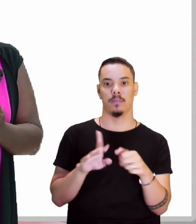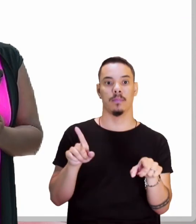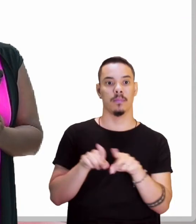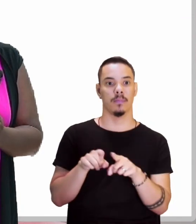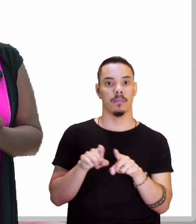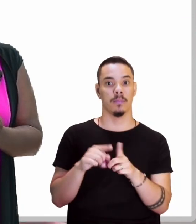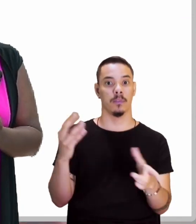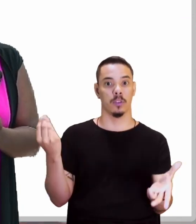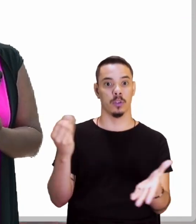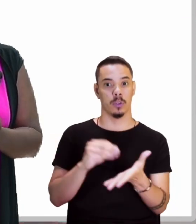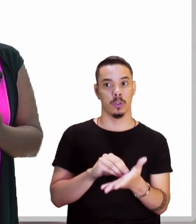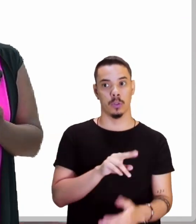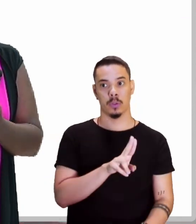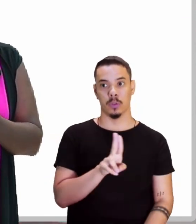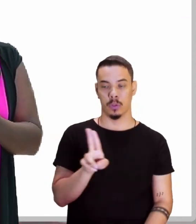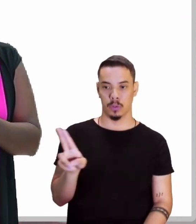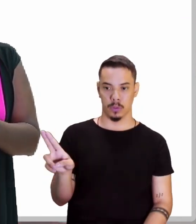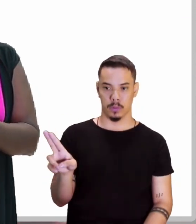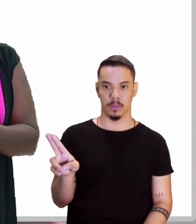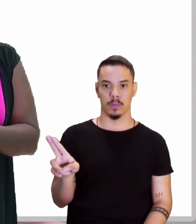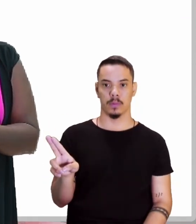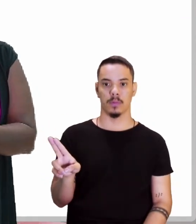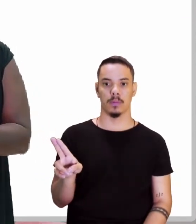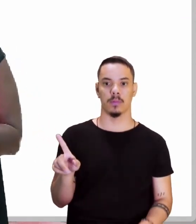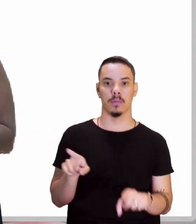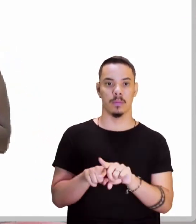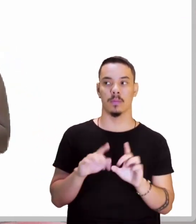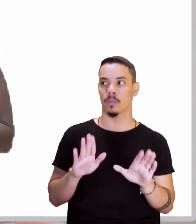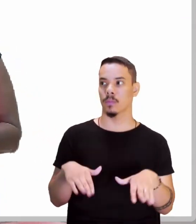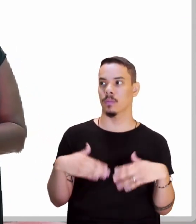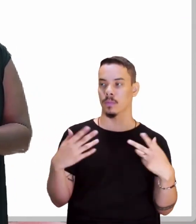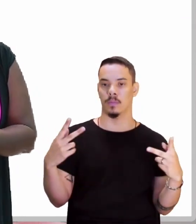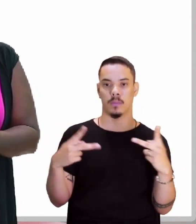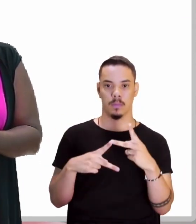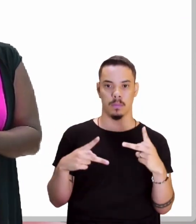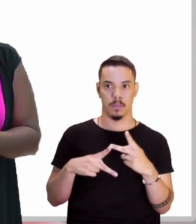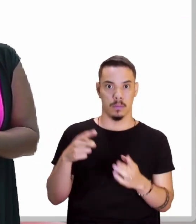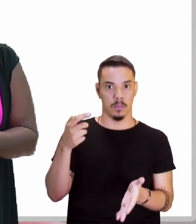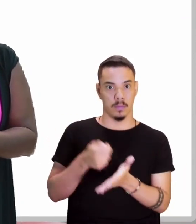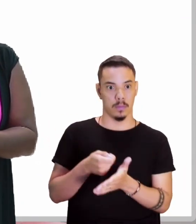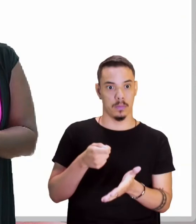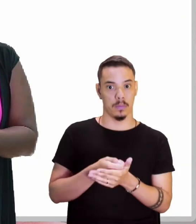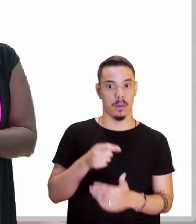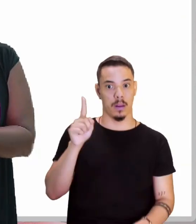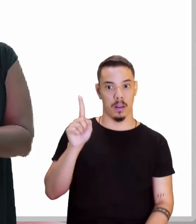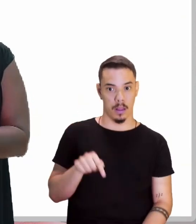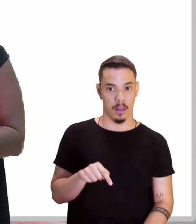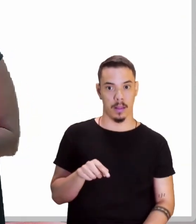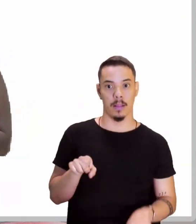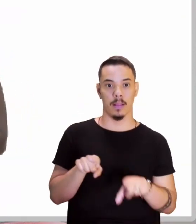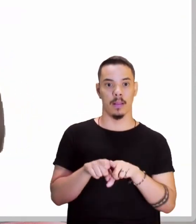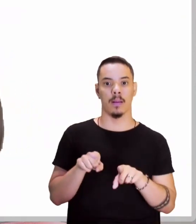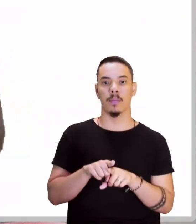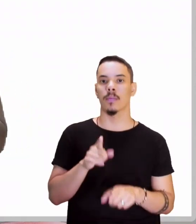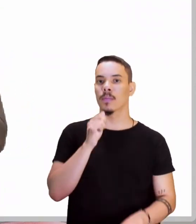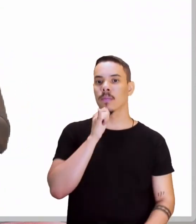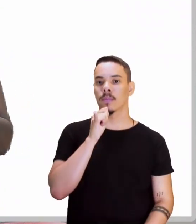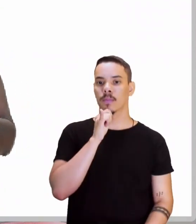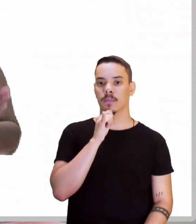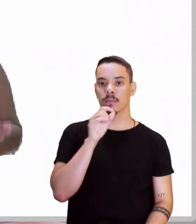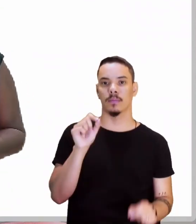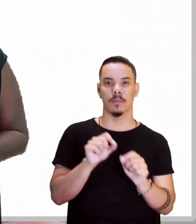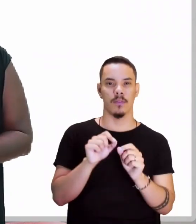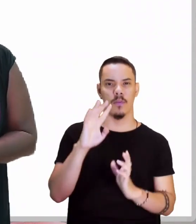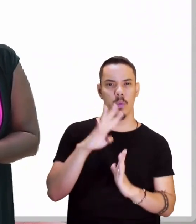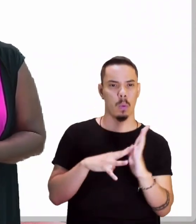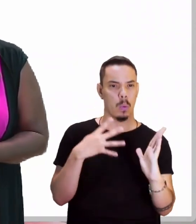coloca o nome, né? Qual preposição esse nome exige e coloca o exemplo. Faça um quadro